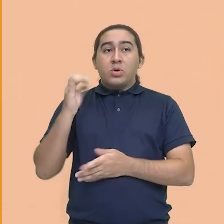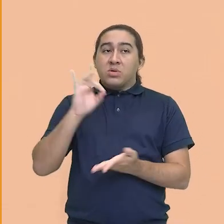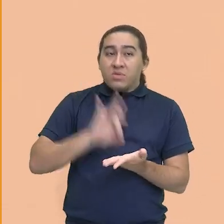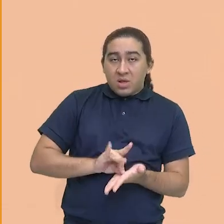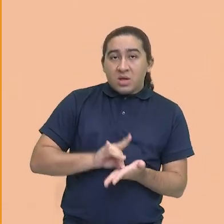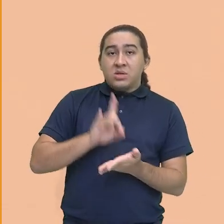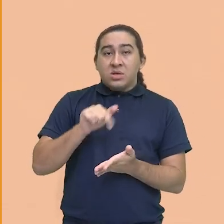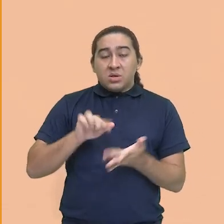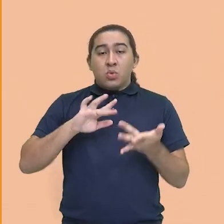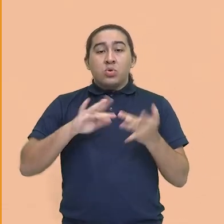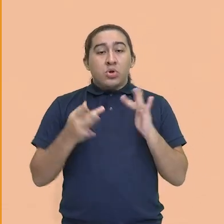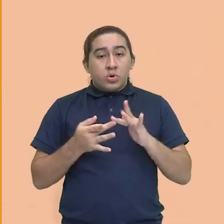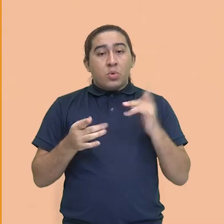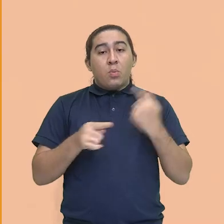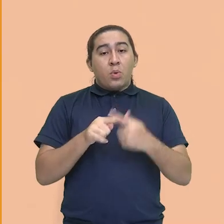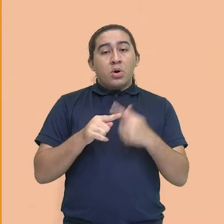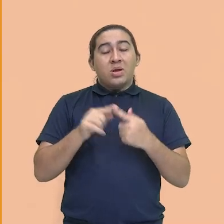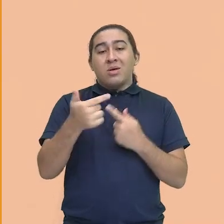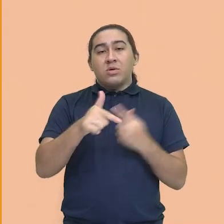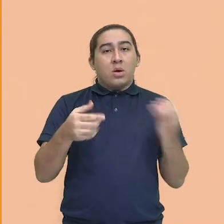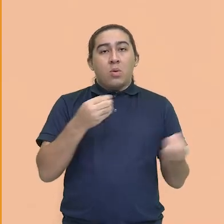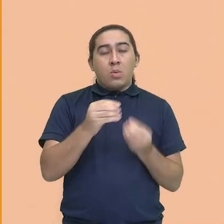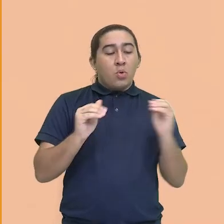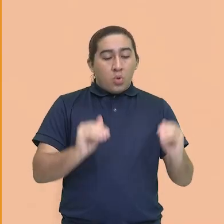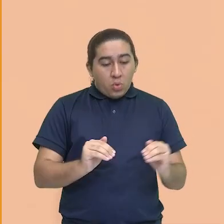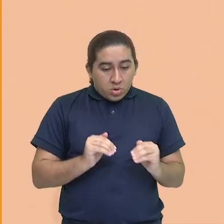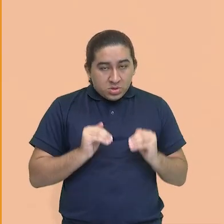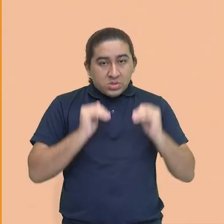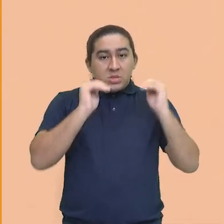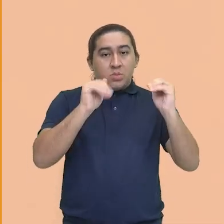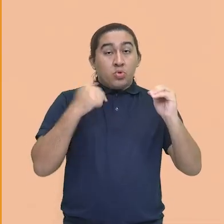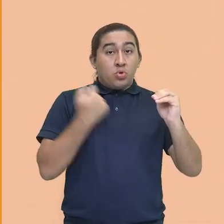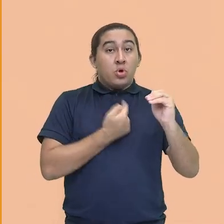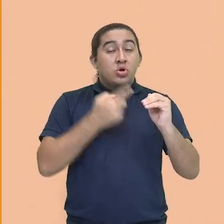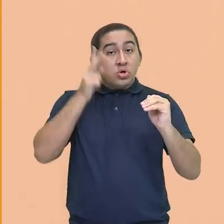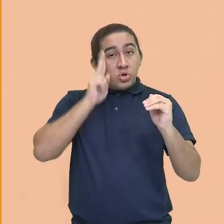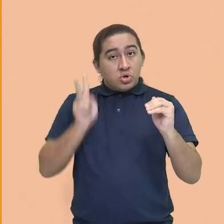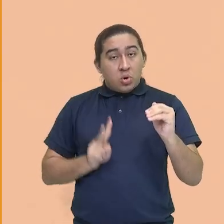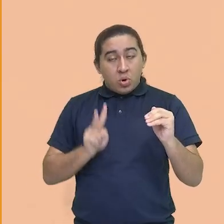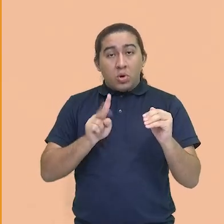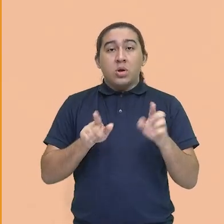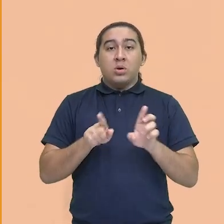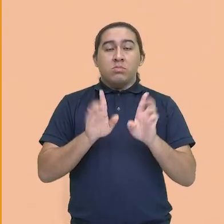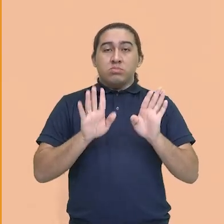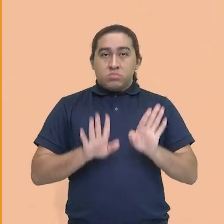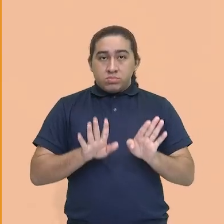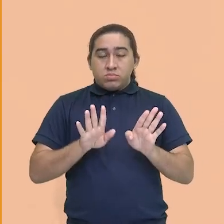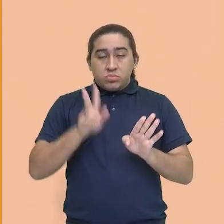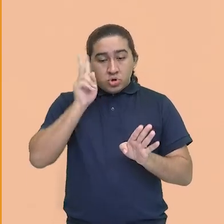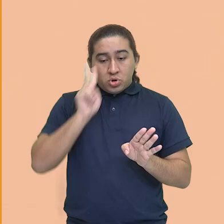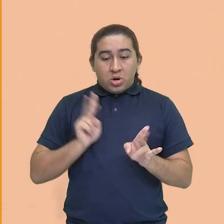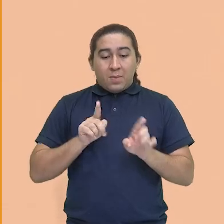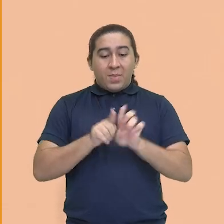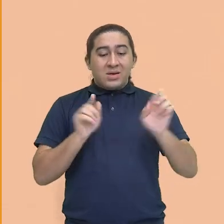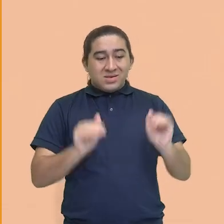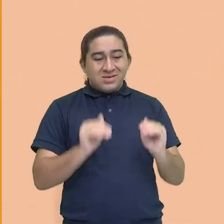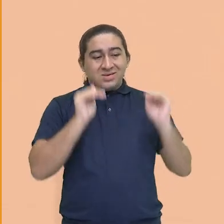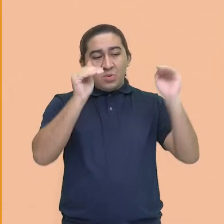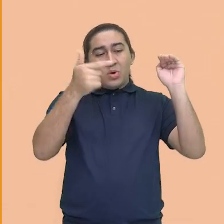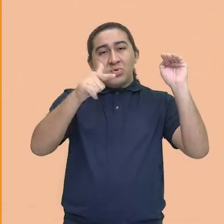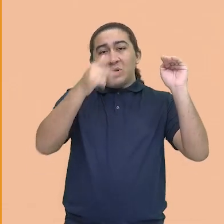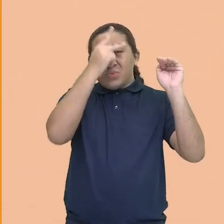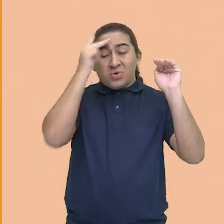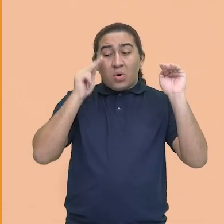porque ninguém que está em cima ao longo da história, não estamos falando de agora, mas ao longo da história, ninguém olha para baixo